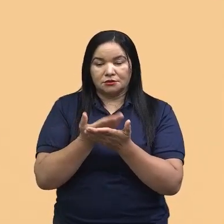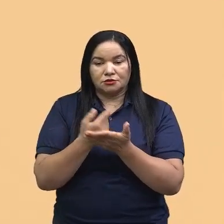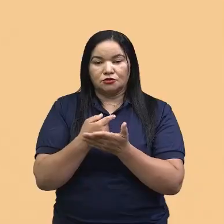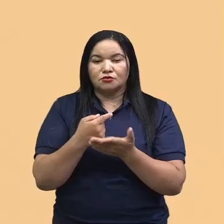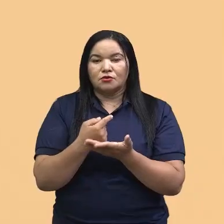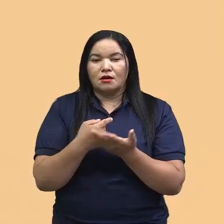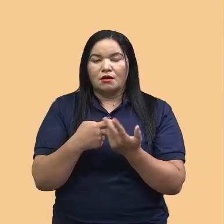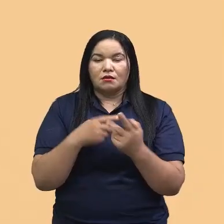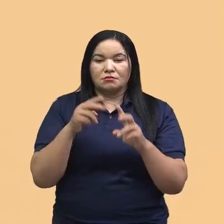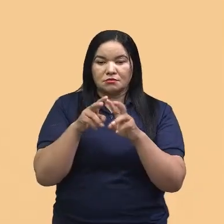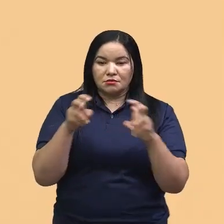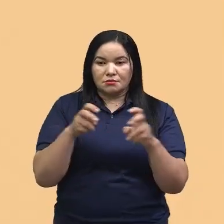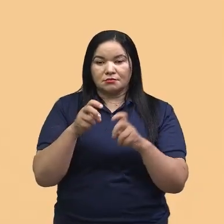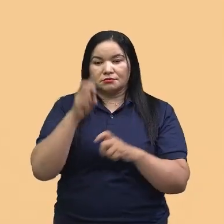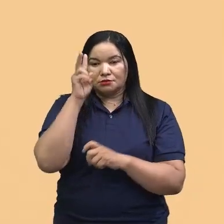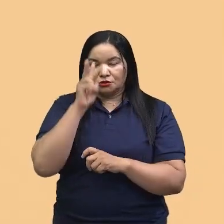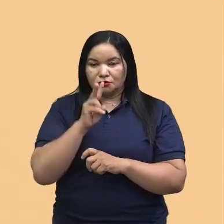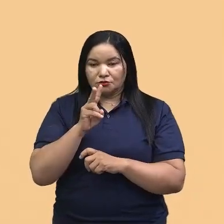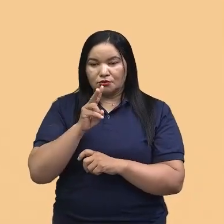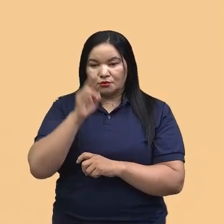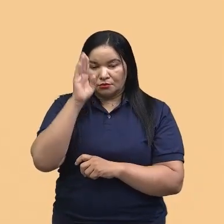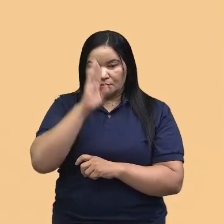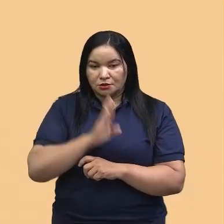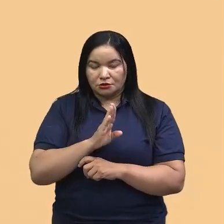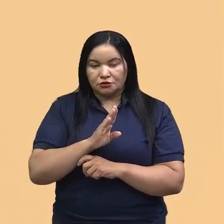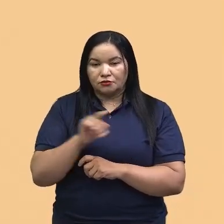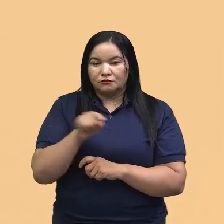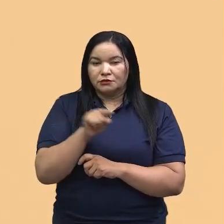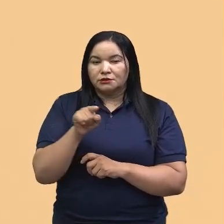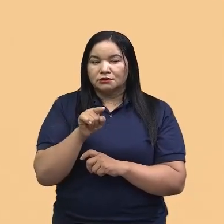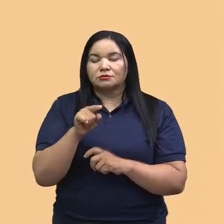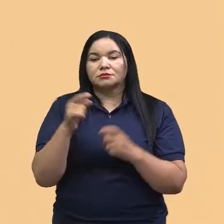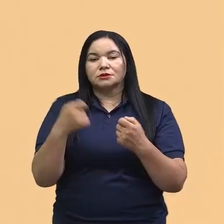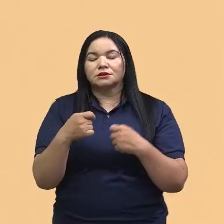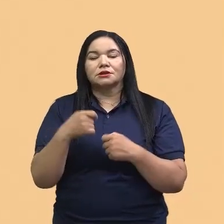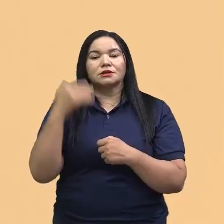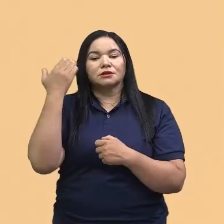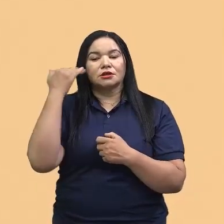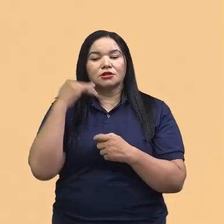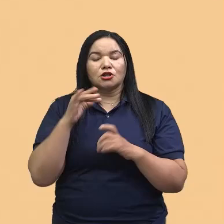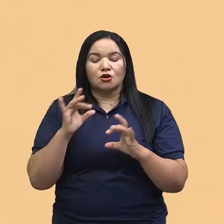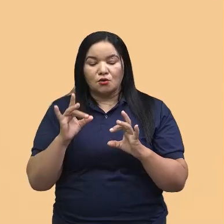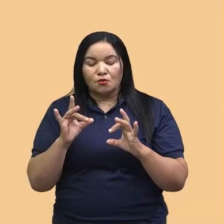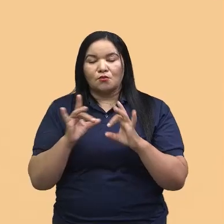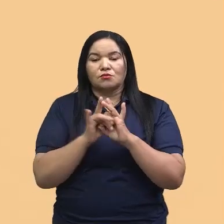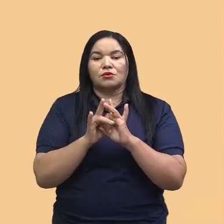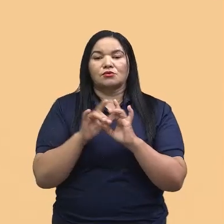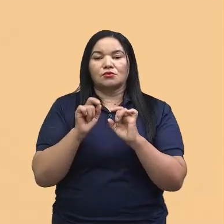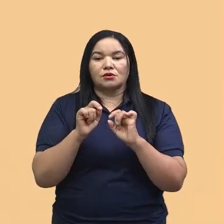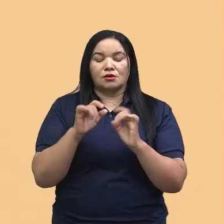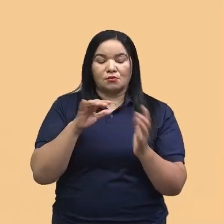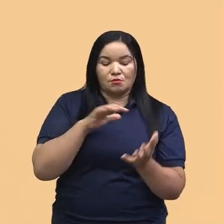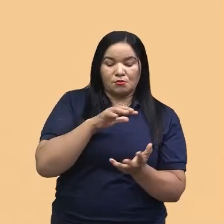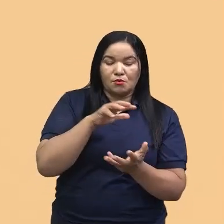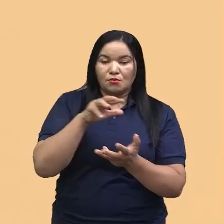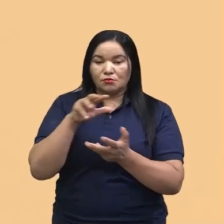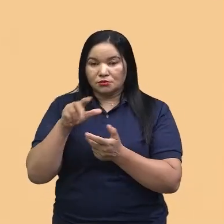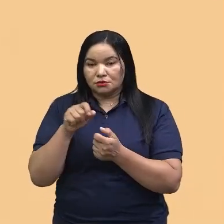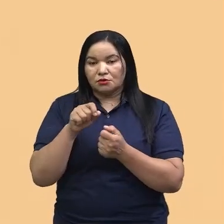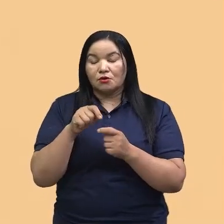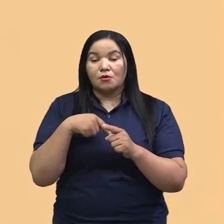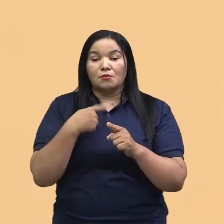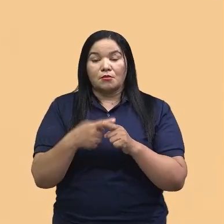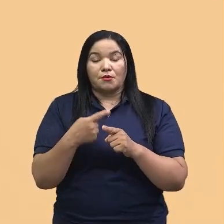Brasil, você nunca pode estar desconexo do contexto mundial. O